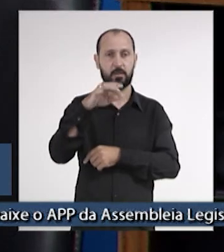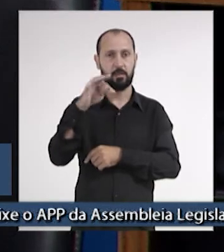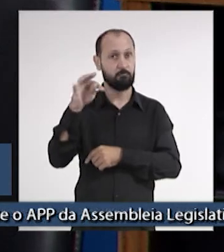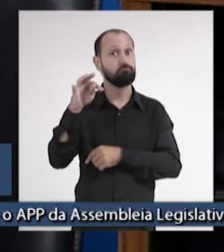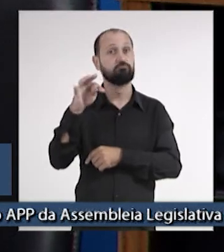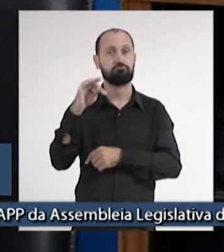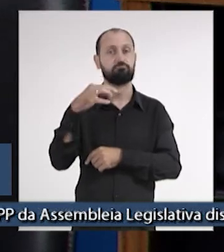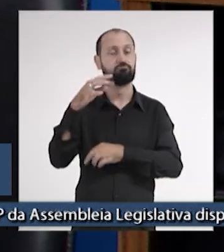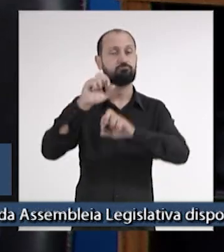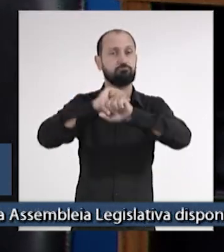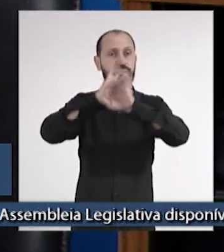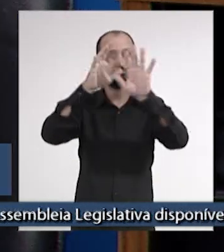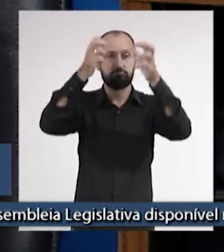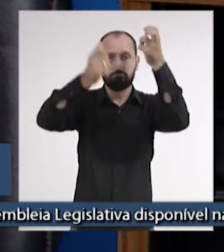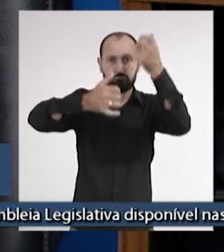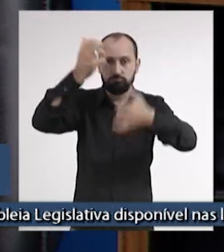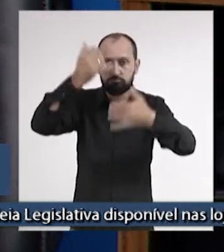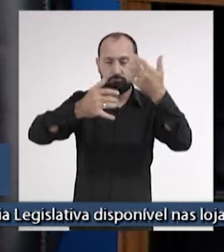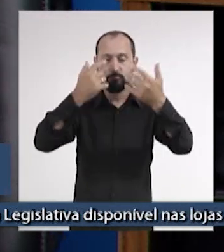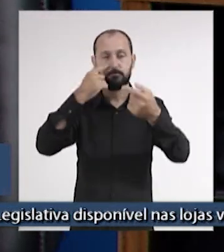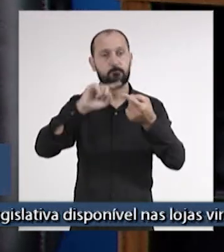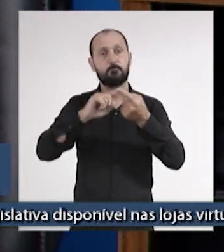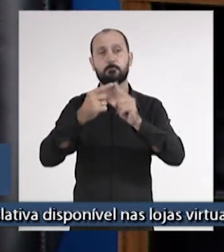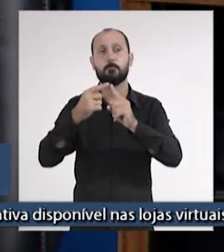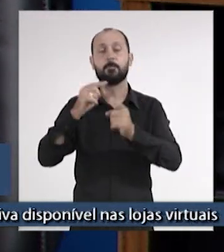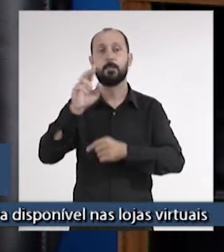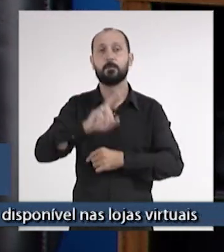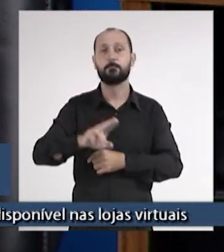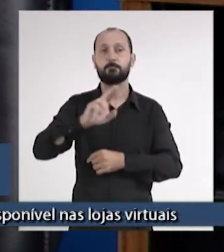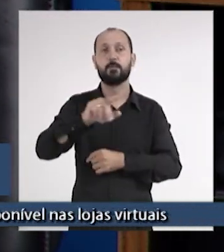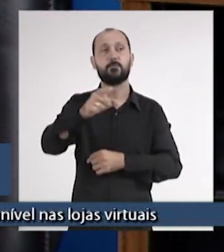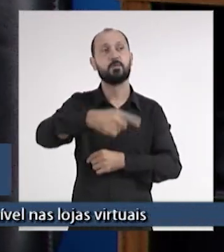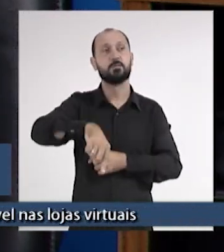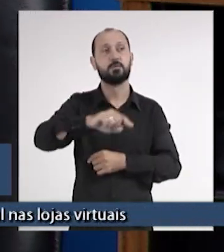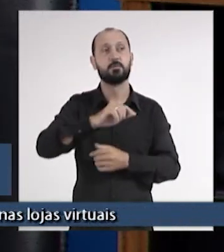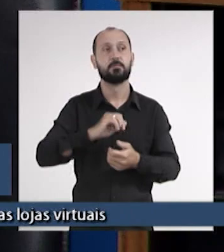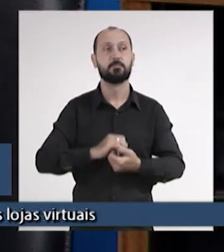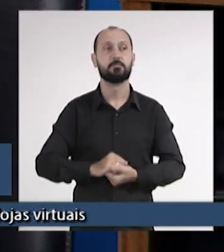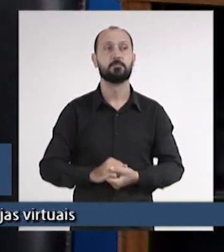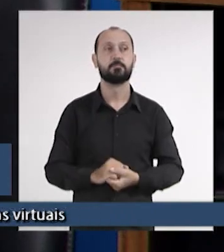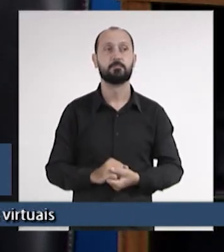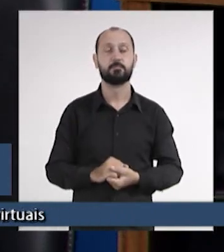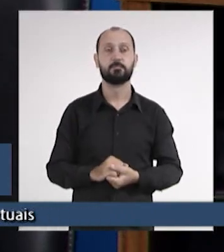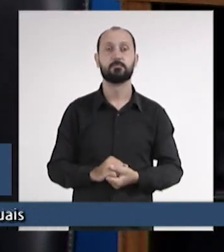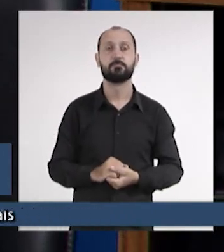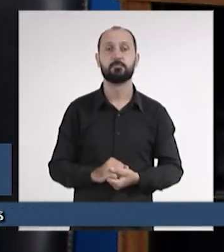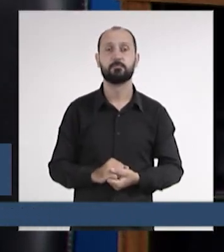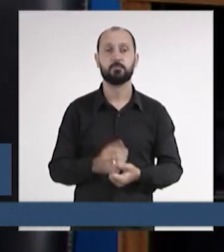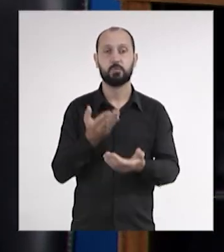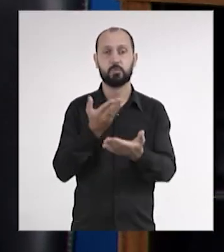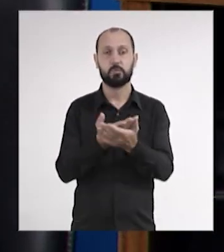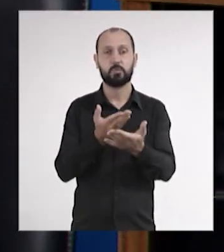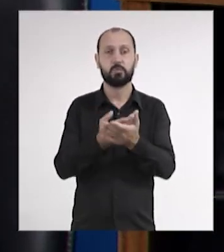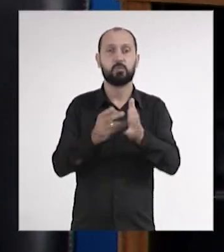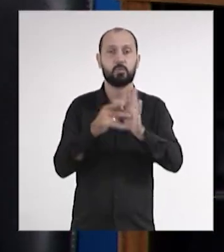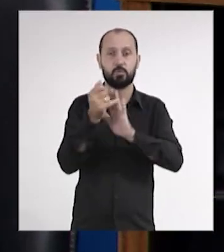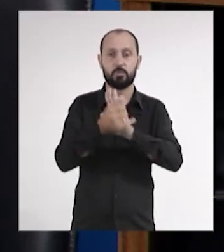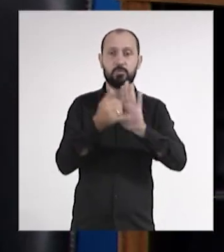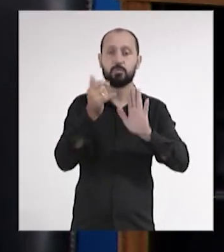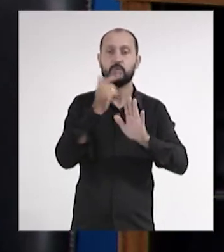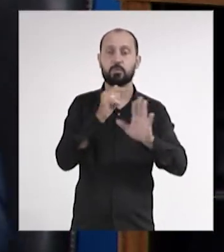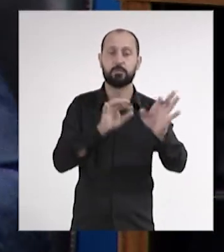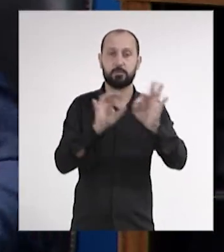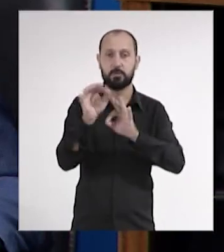apenas de fazer um esclarecimento e apresentar uma ferramenta que talvez seja muito útil aos senhores, no estudo desse projeto, né, para que possam fazer